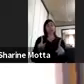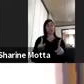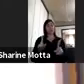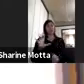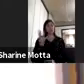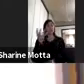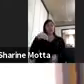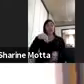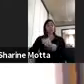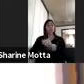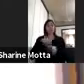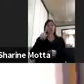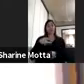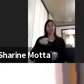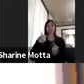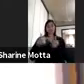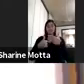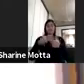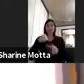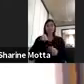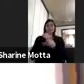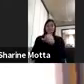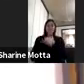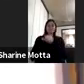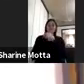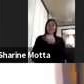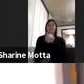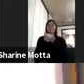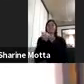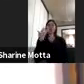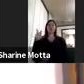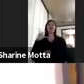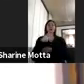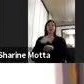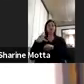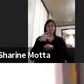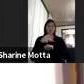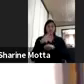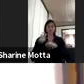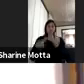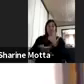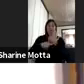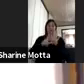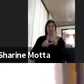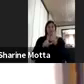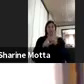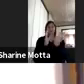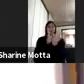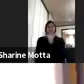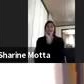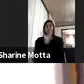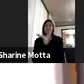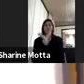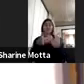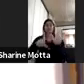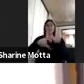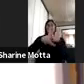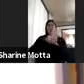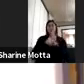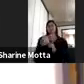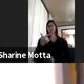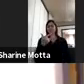ser escravizada. Né? Então, e antes os crimes estavam perdidos, se chamava já